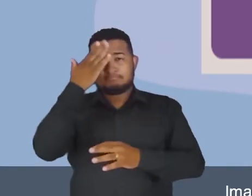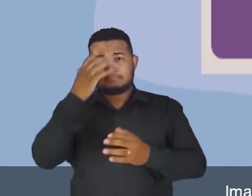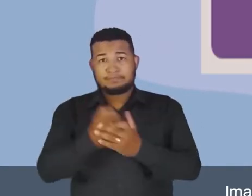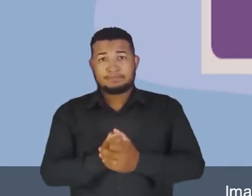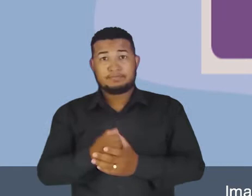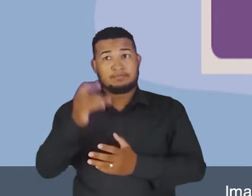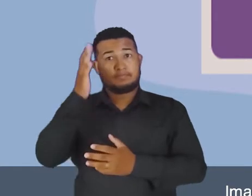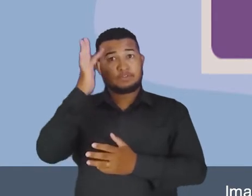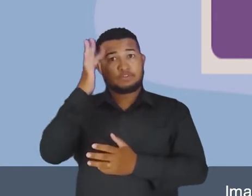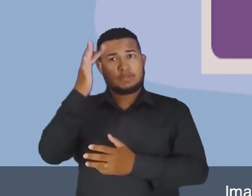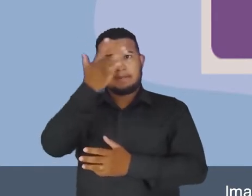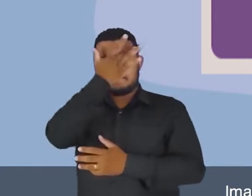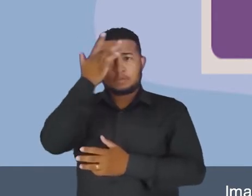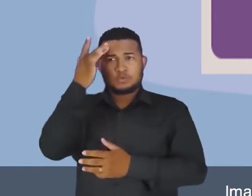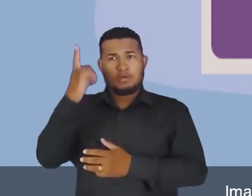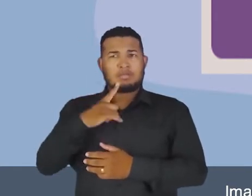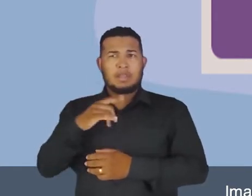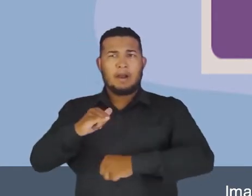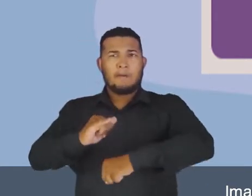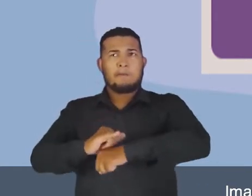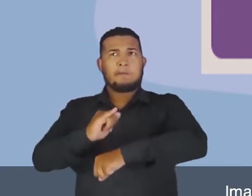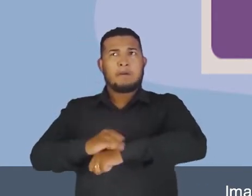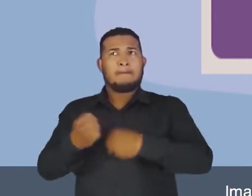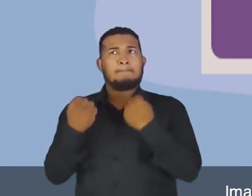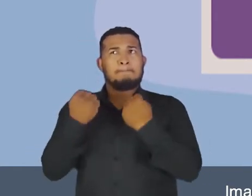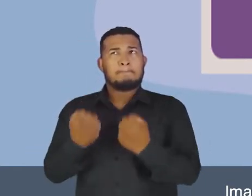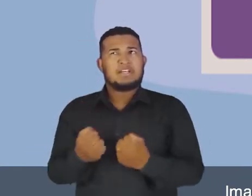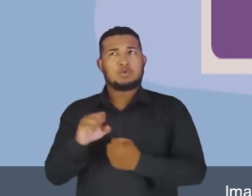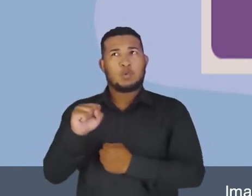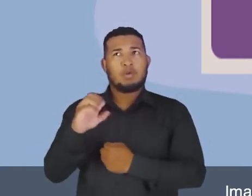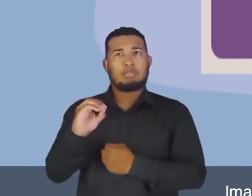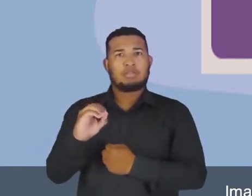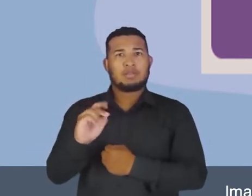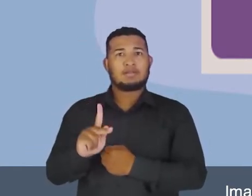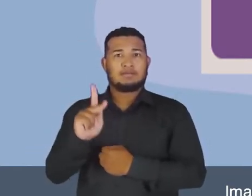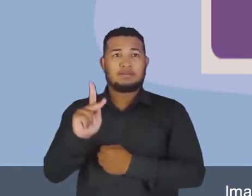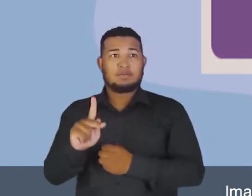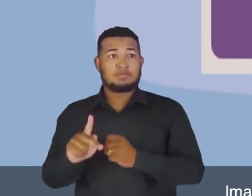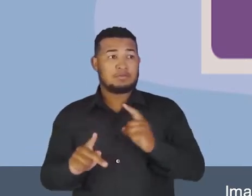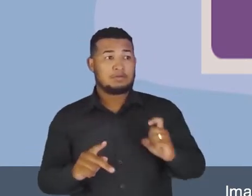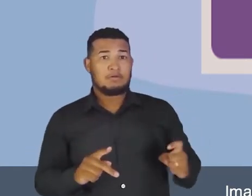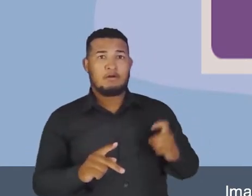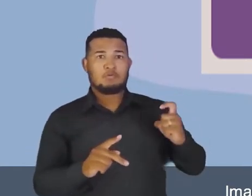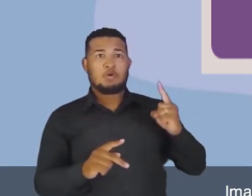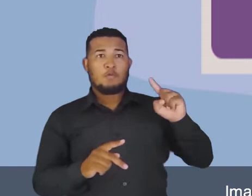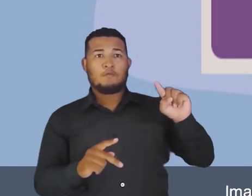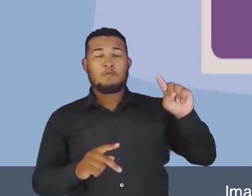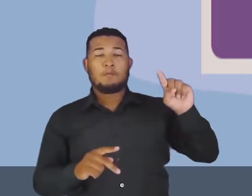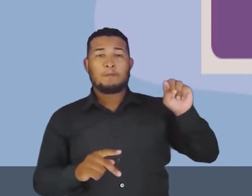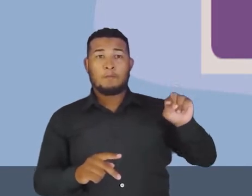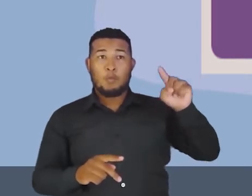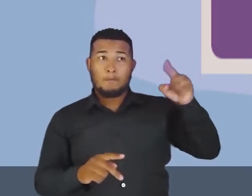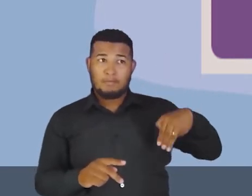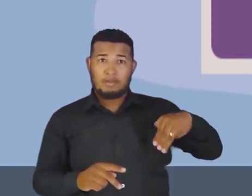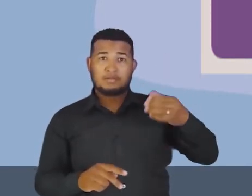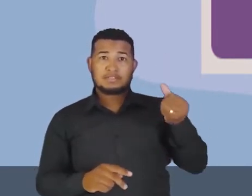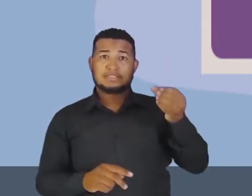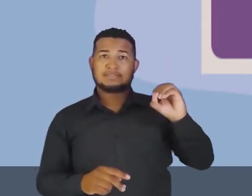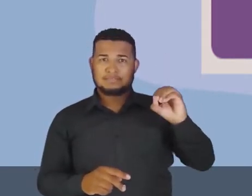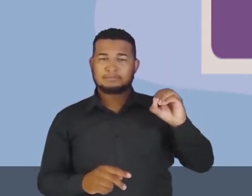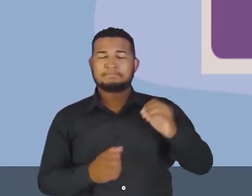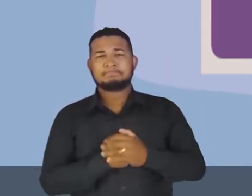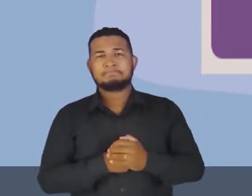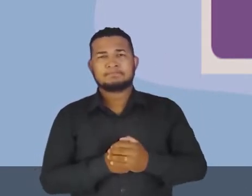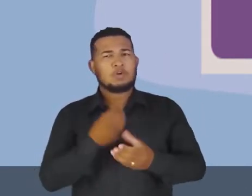que uma pessoa, ela pesa 80 quilos e tem 1,60 m de altura. Como nós fazemos esse cálculo? Você vai